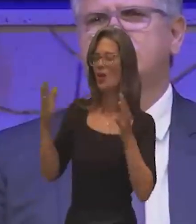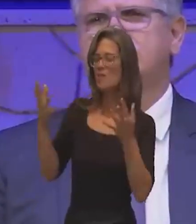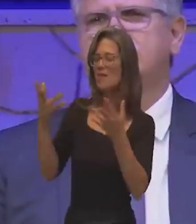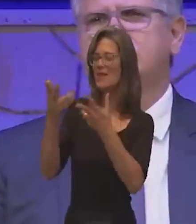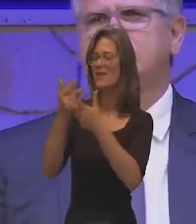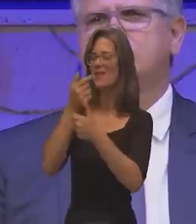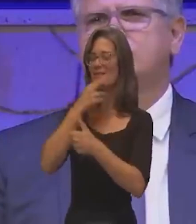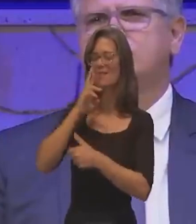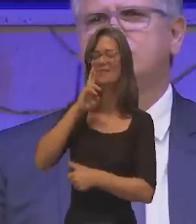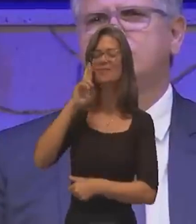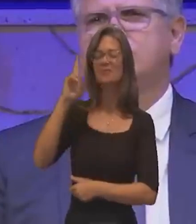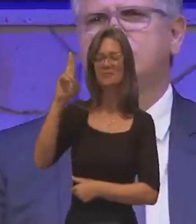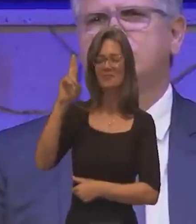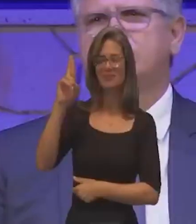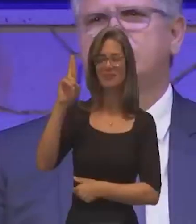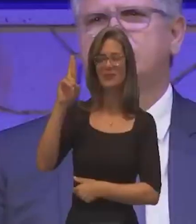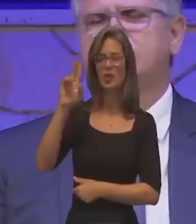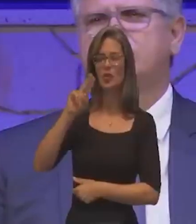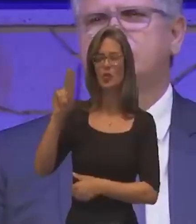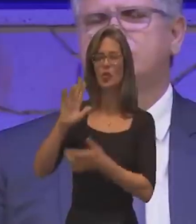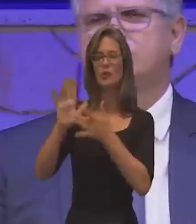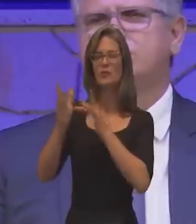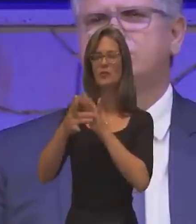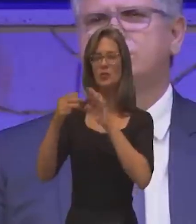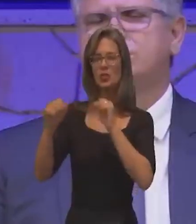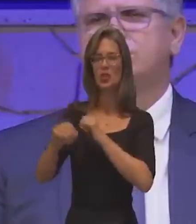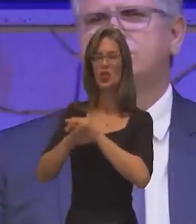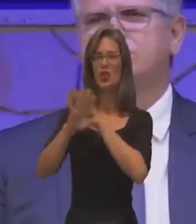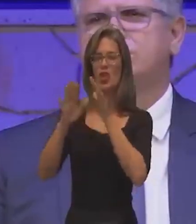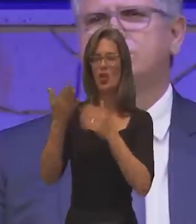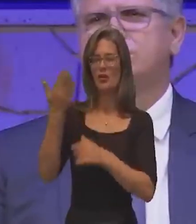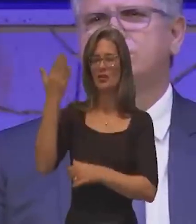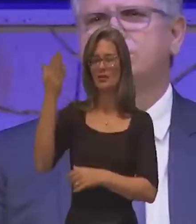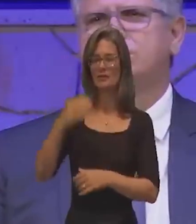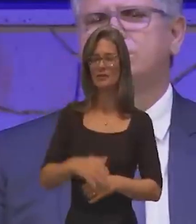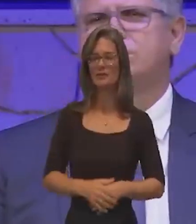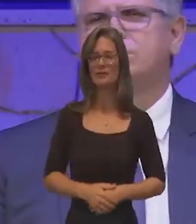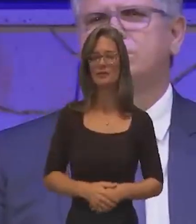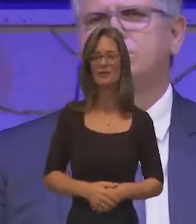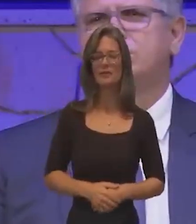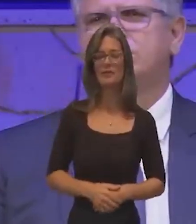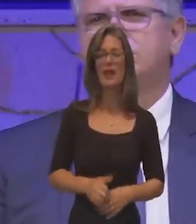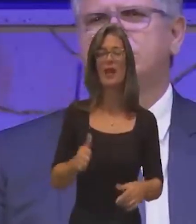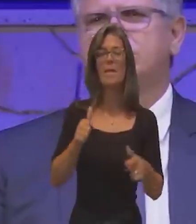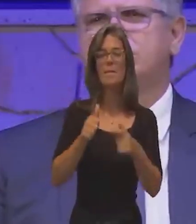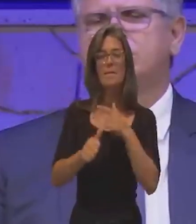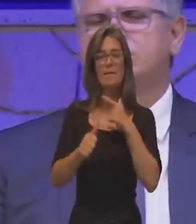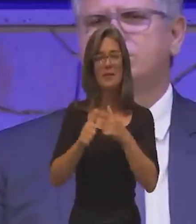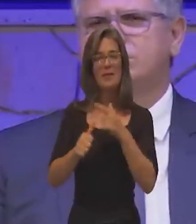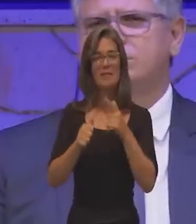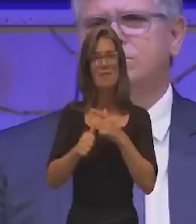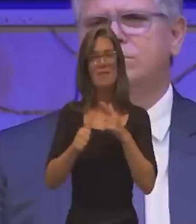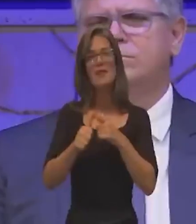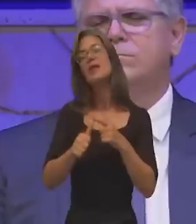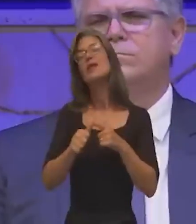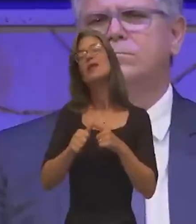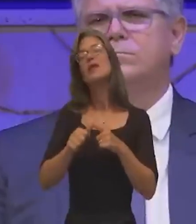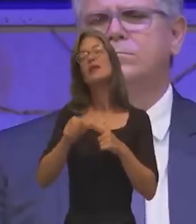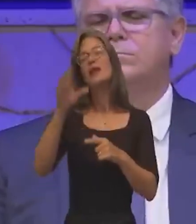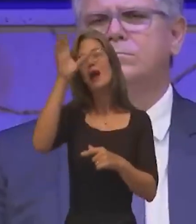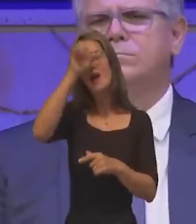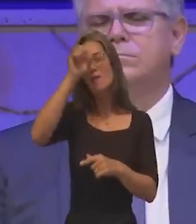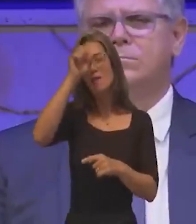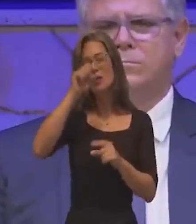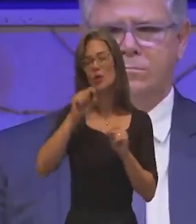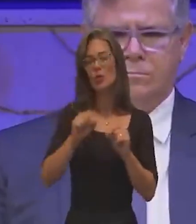Louvado seja o nome de Cristo Jesus. Primeira lição que nós podemos extrair é justamente essa